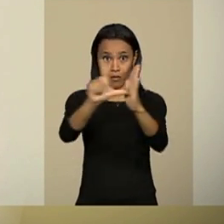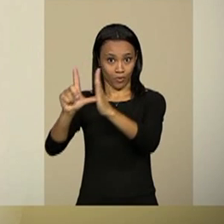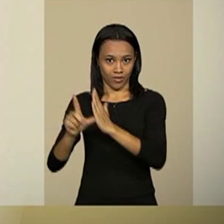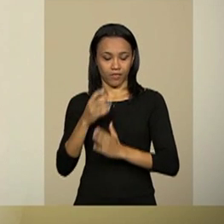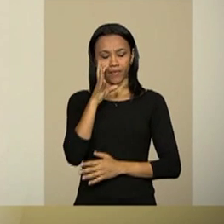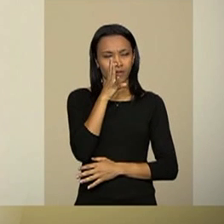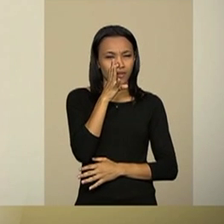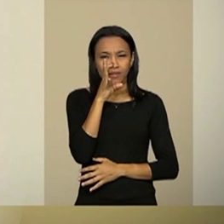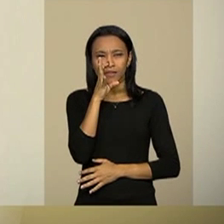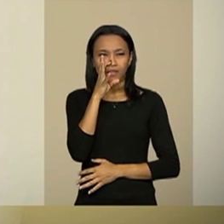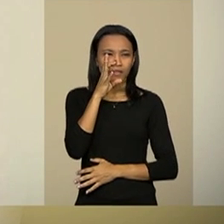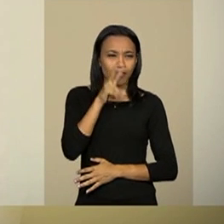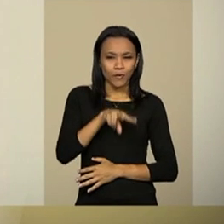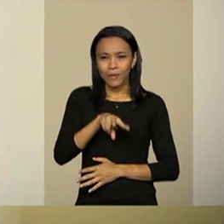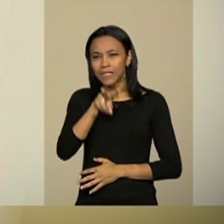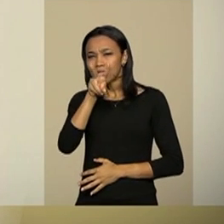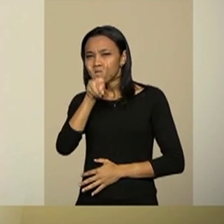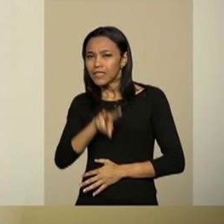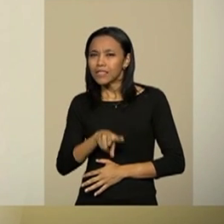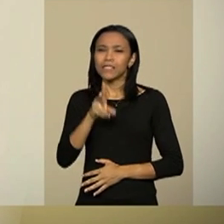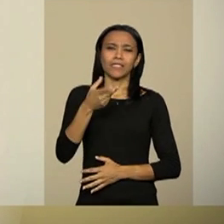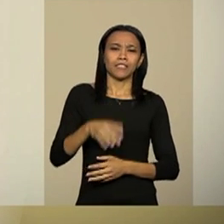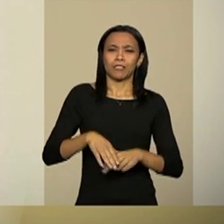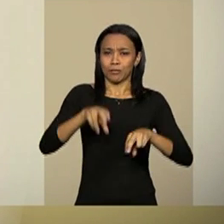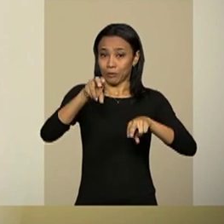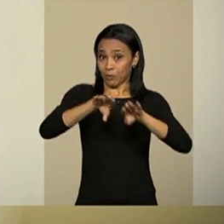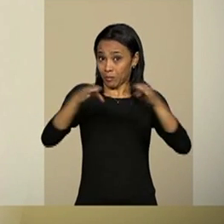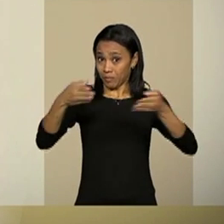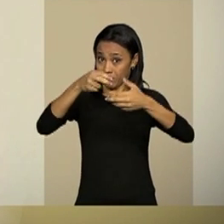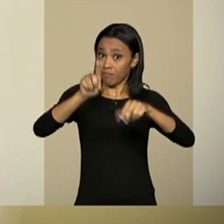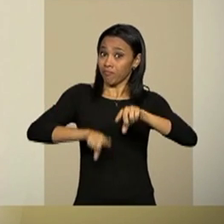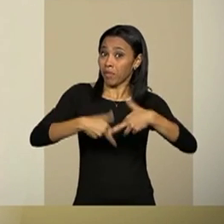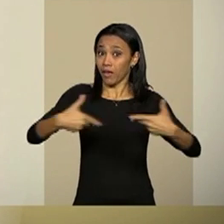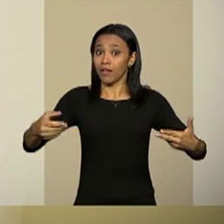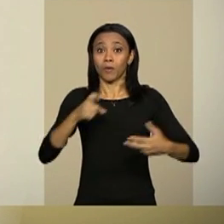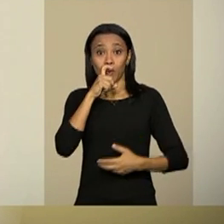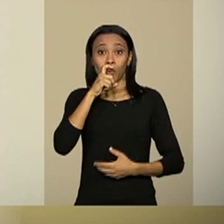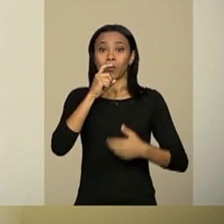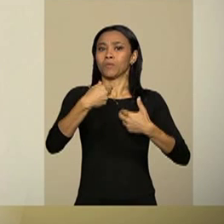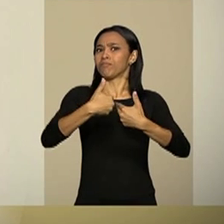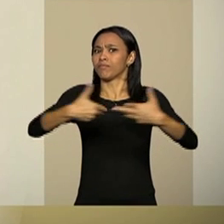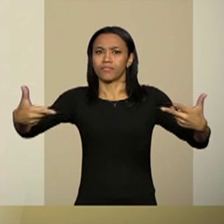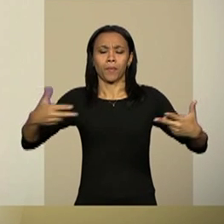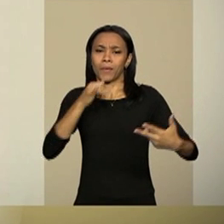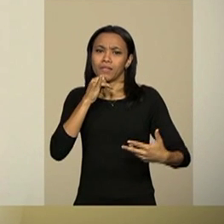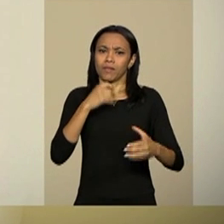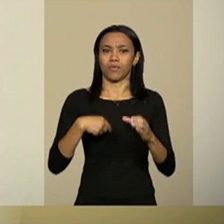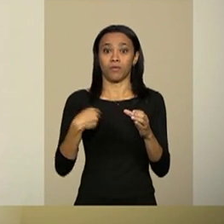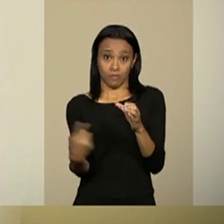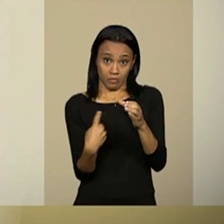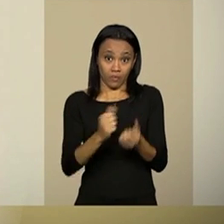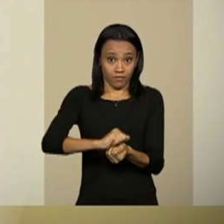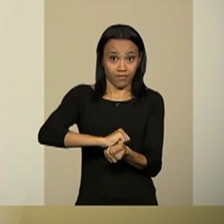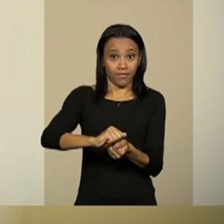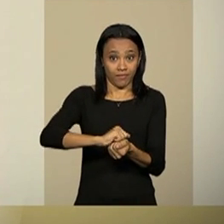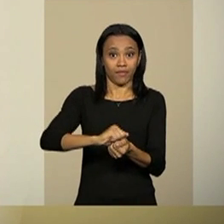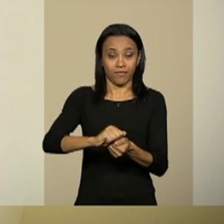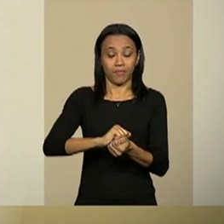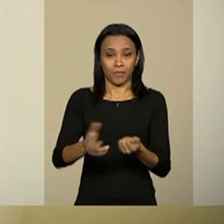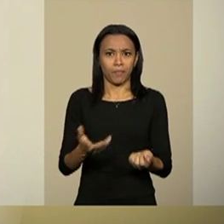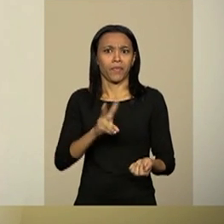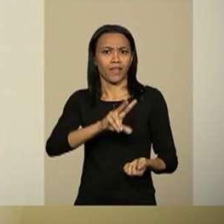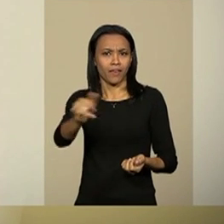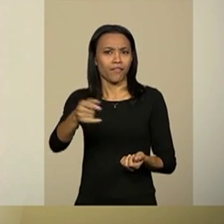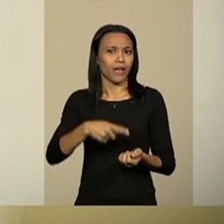loja e ficou olhando aquele imóvel ou aquele eletrodomésticos novinho por exemplo uma máquina de lavar roupa automática